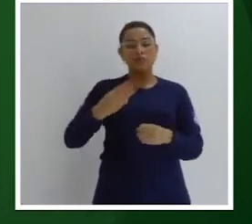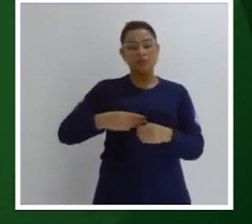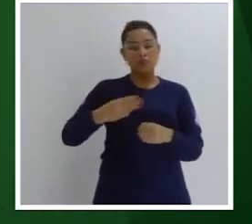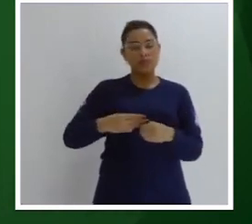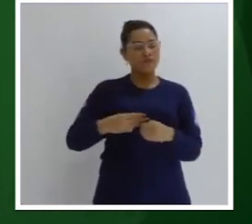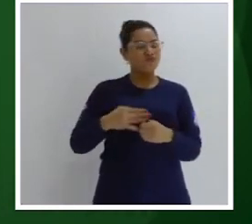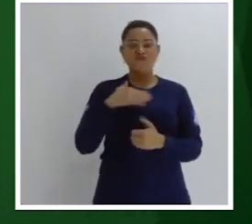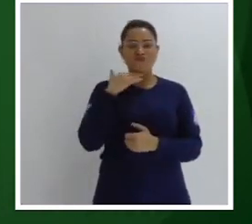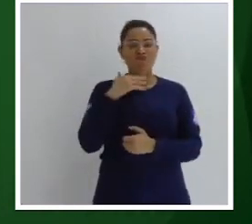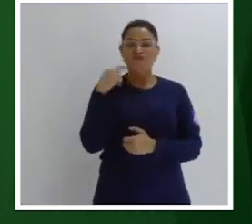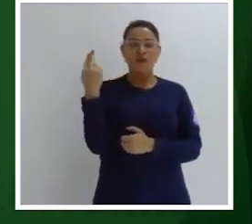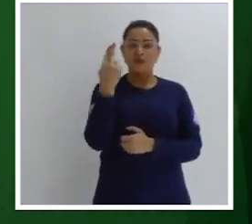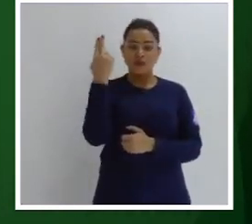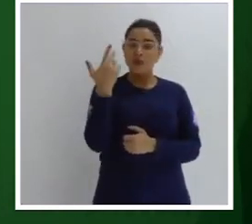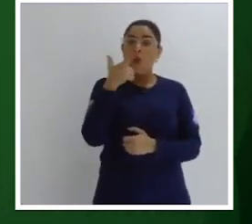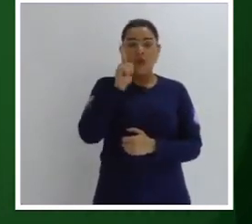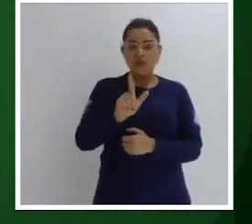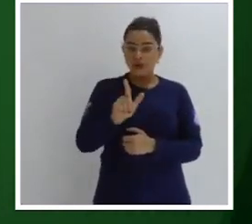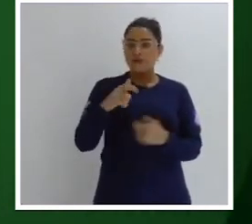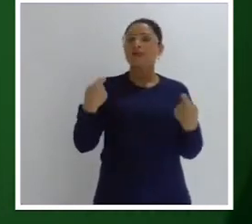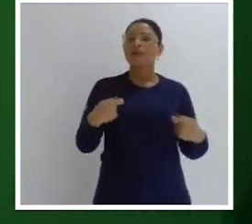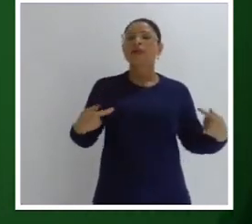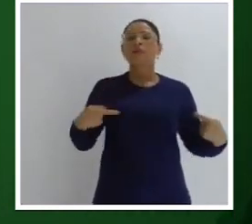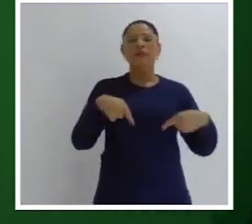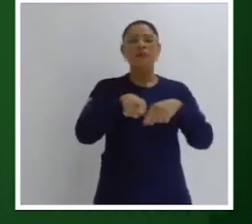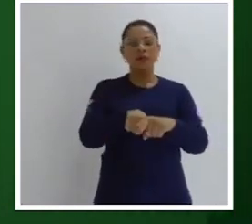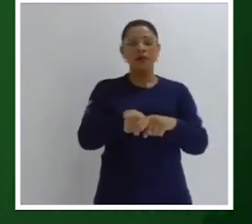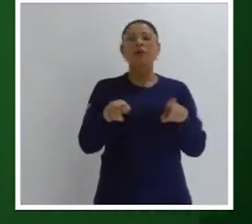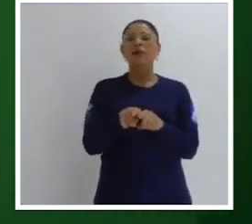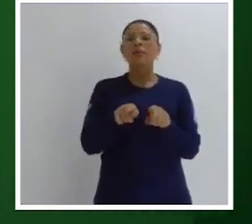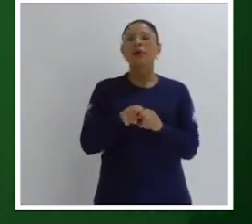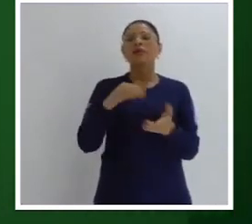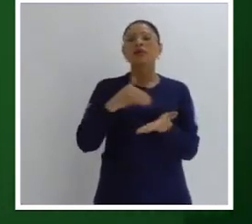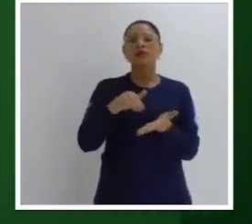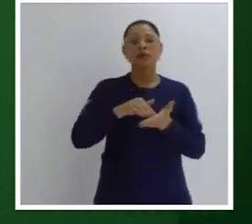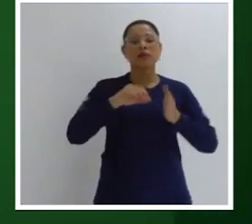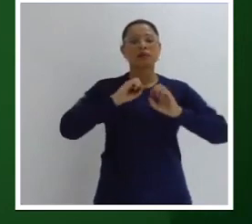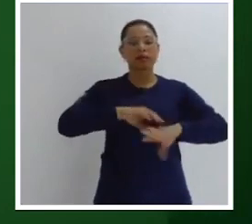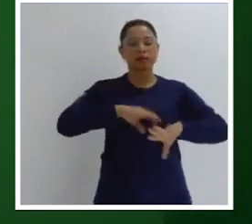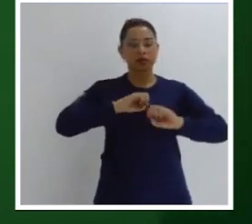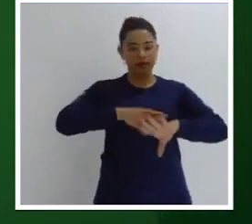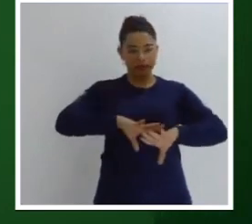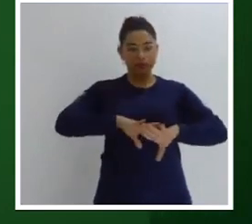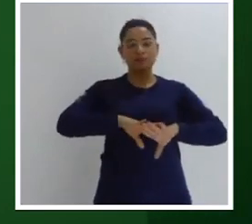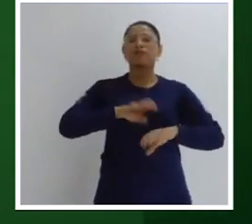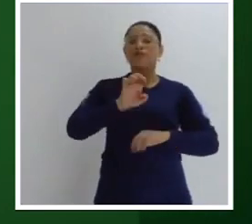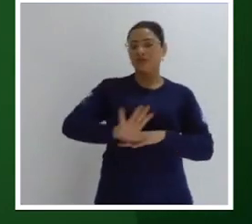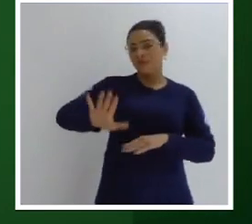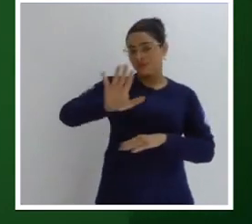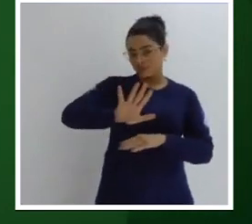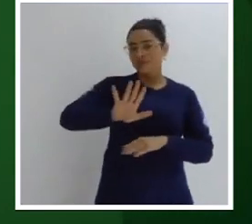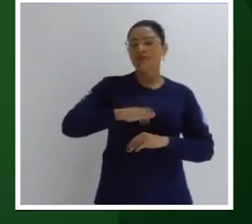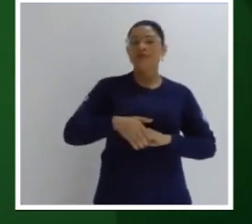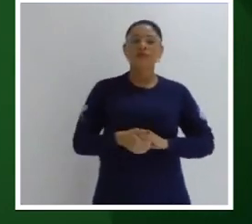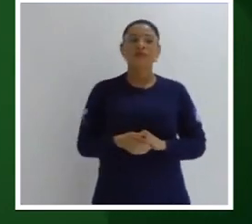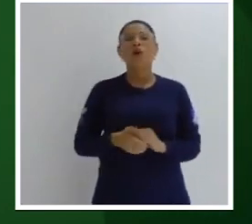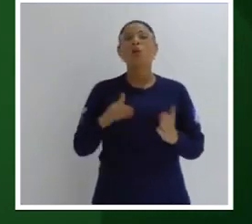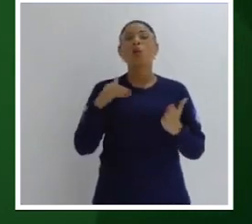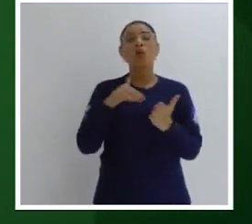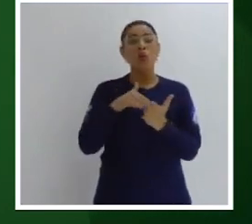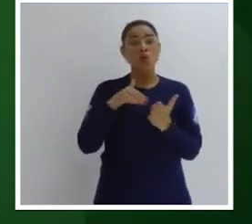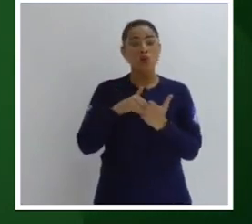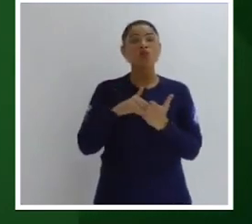tem condições ele tem que fazer essa parceria e a Secretaria Estadual de Educação ainda mais na última gestão